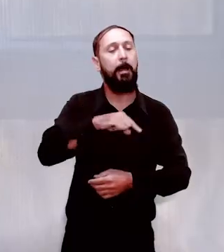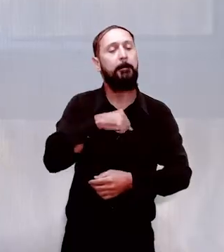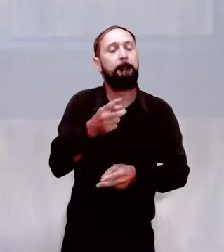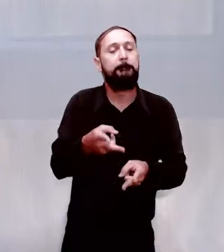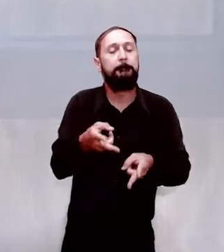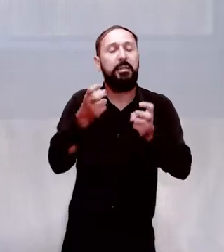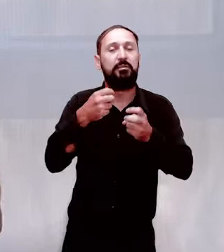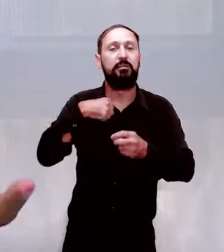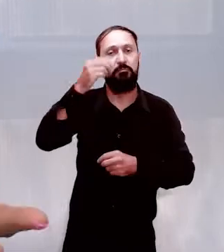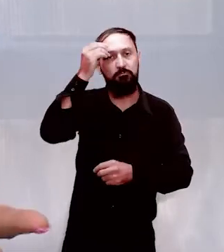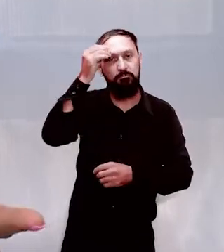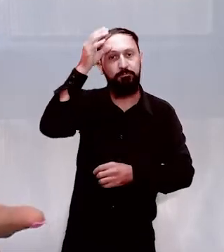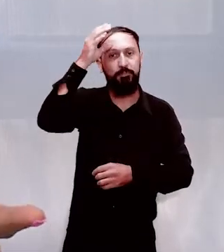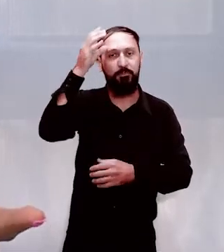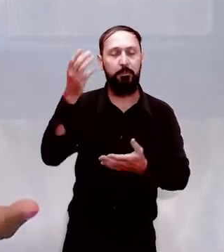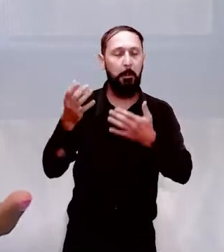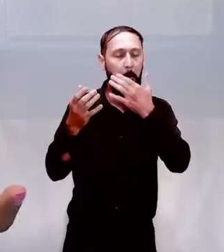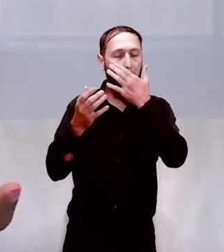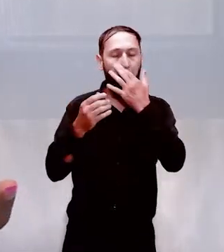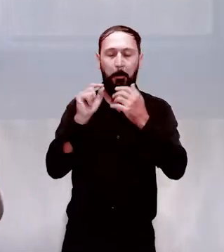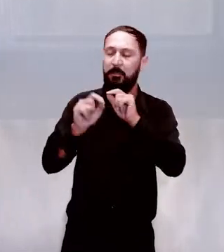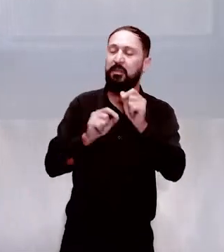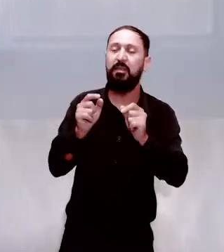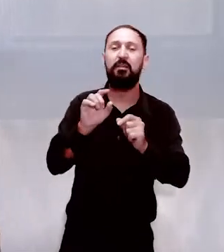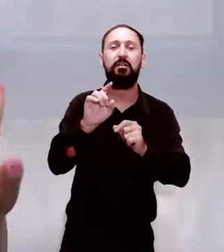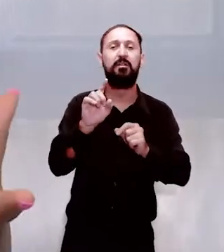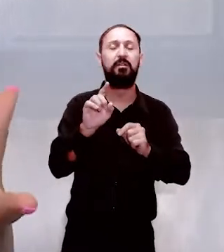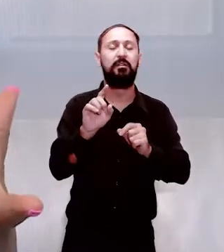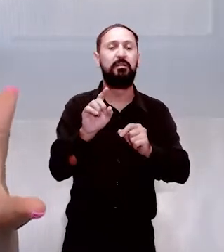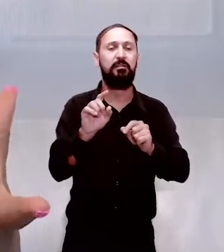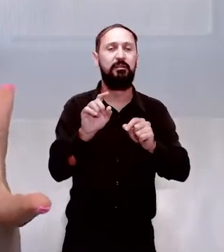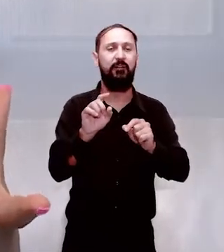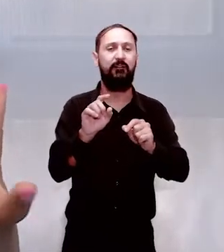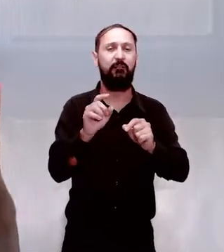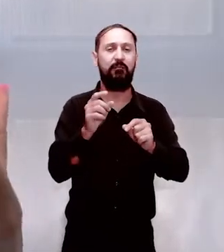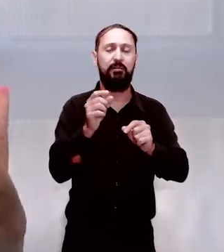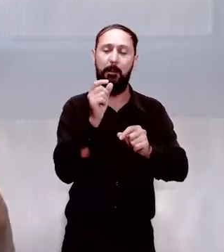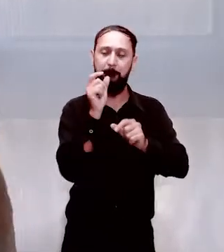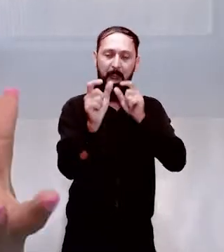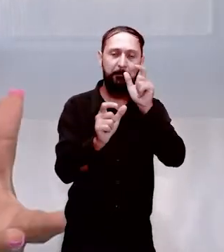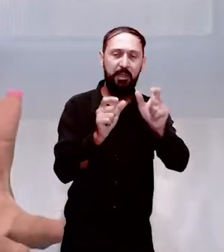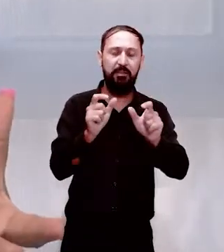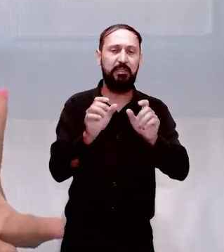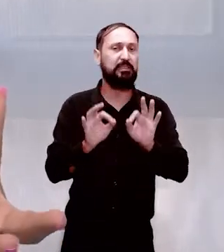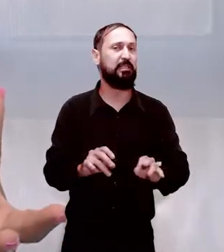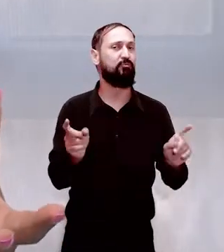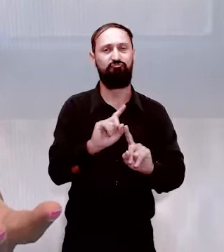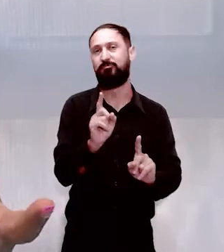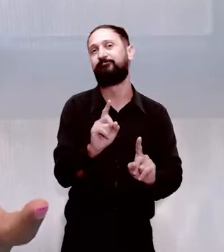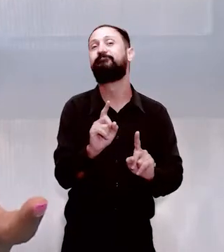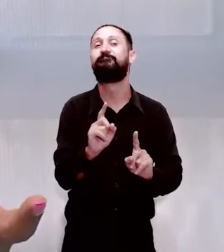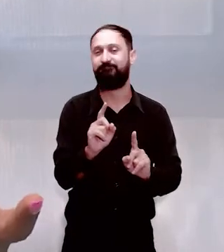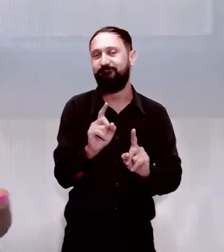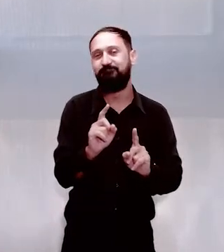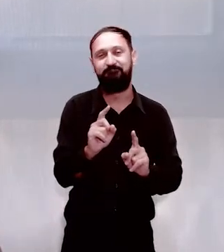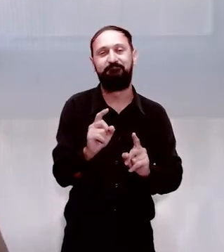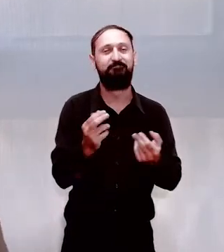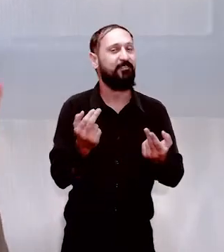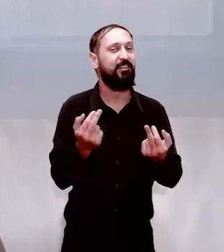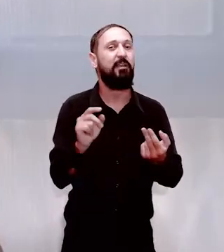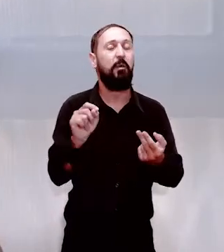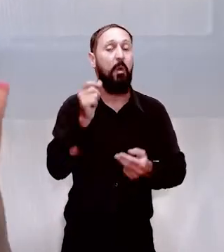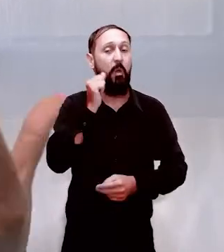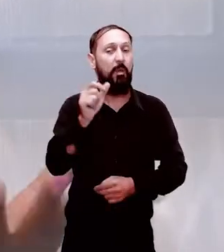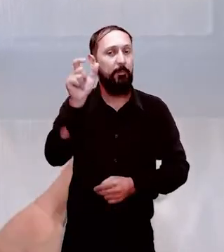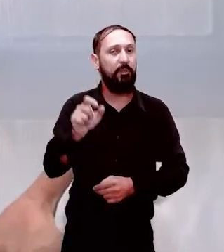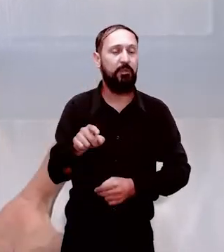estão tendo uma consciência de que não é certo, disso não é certo falar. O mesmo